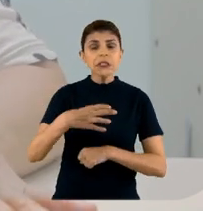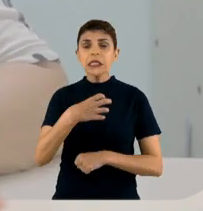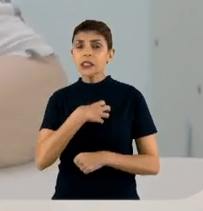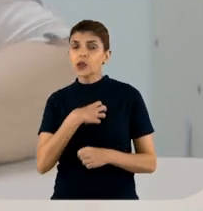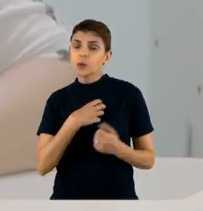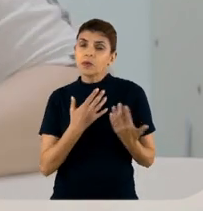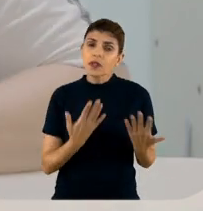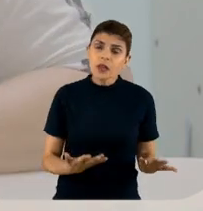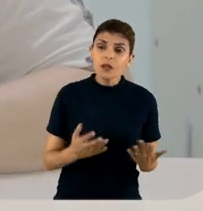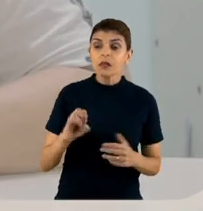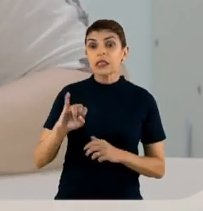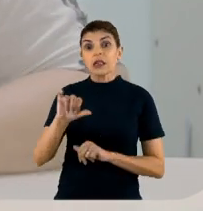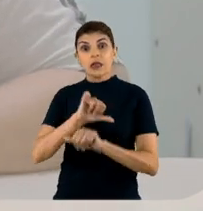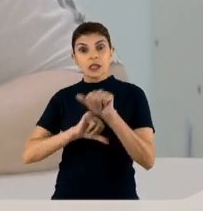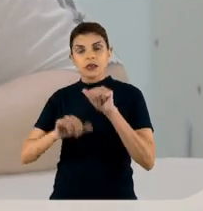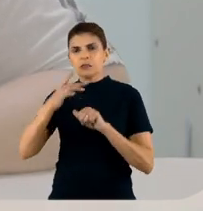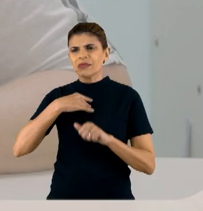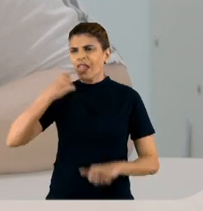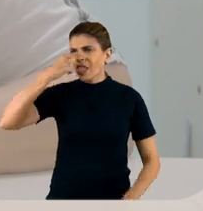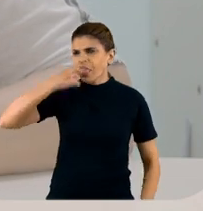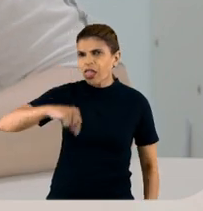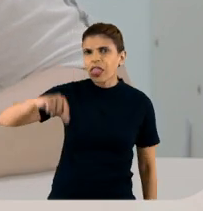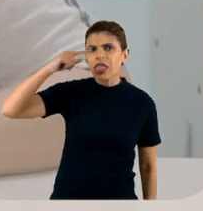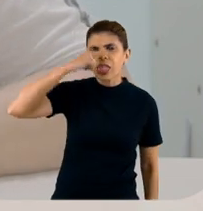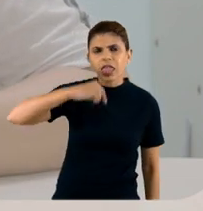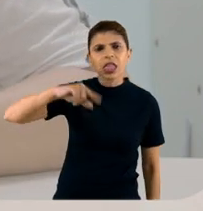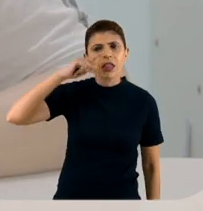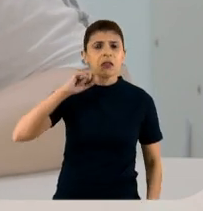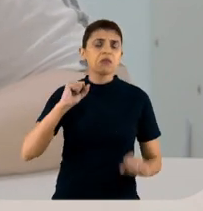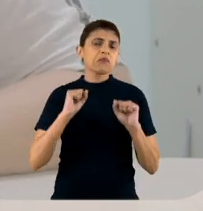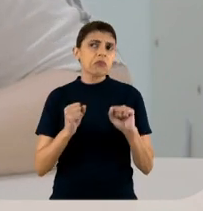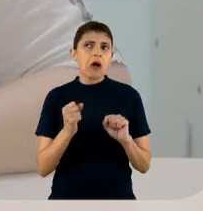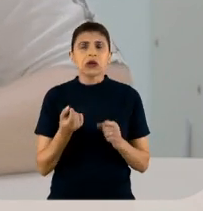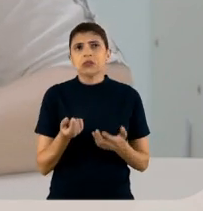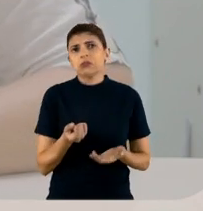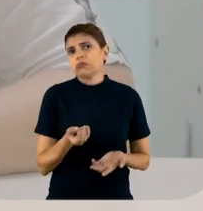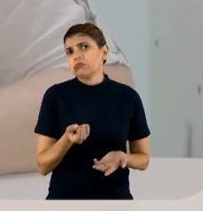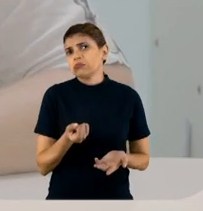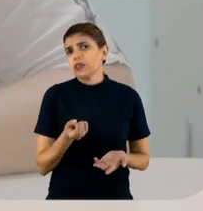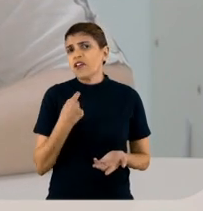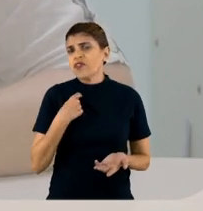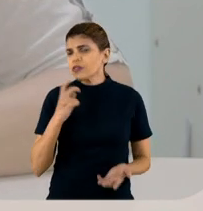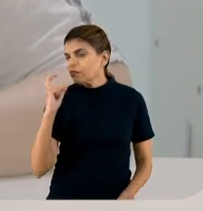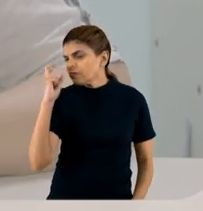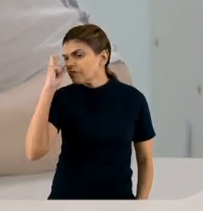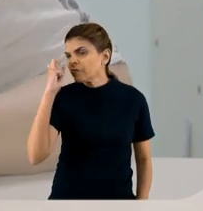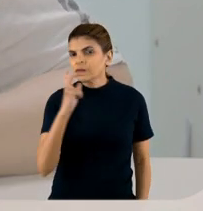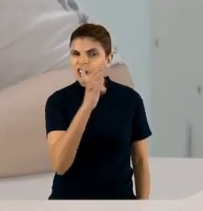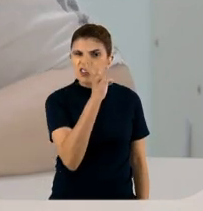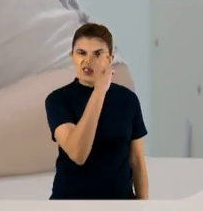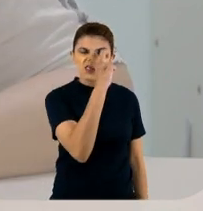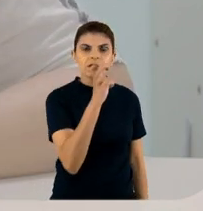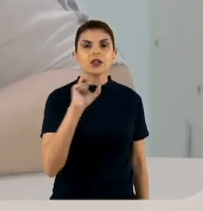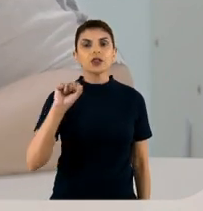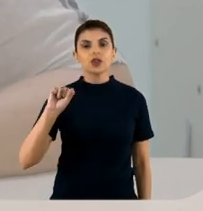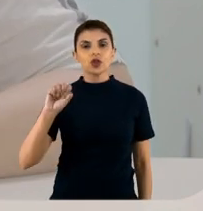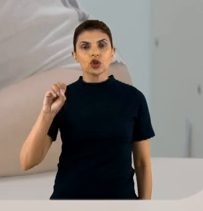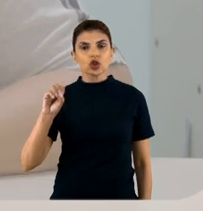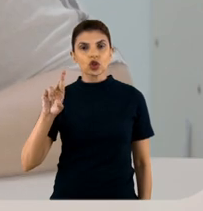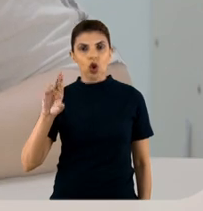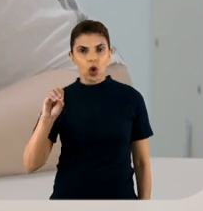sintomáticos e se a pessoa tiver muita coriza Ela poderia tomar um fazer uma lavagem nasal com soro